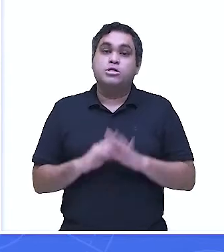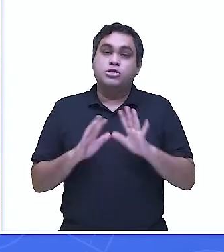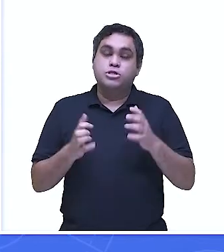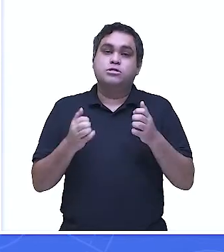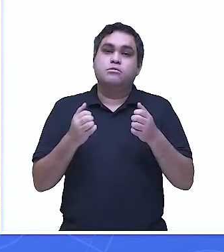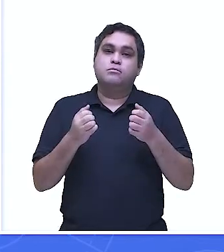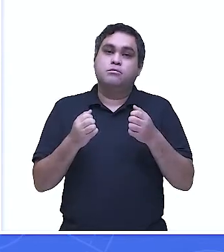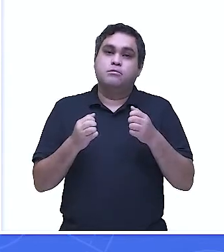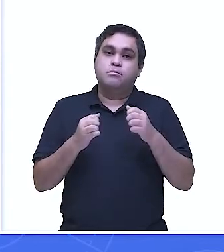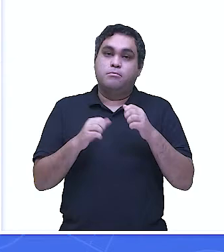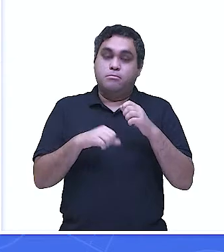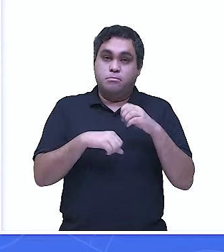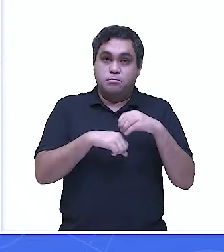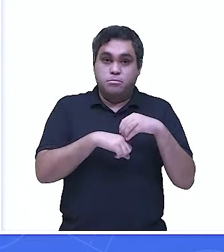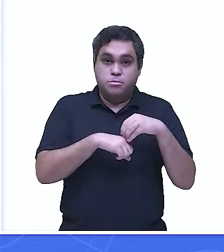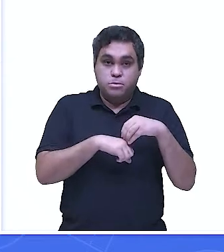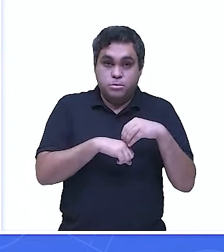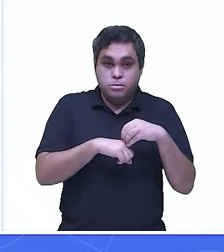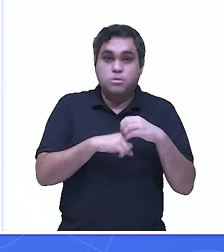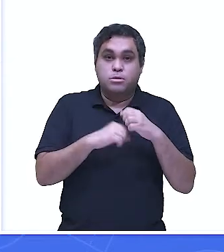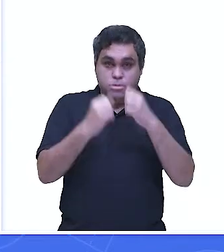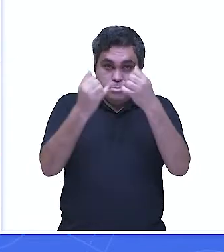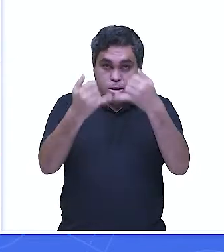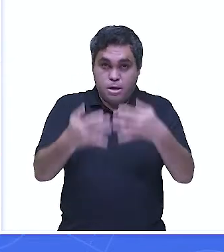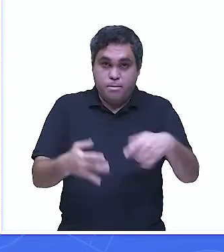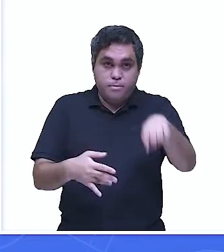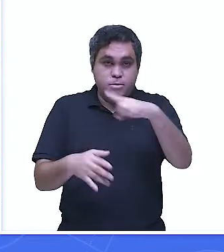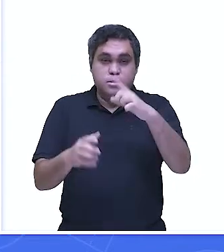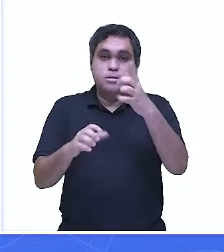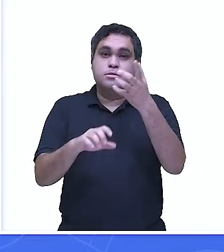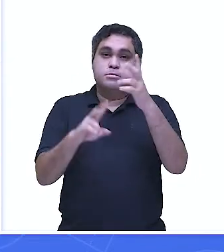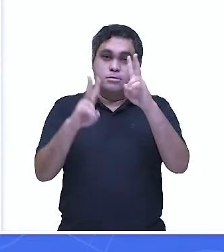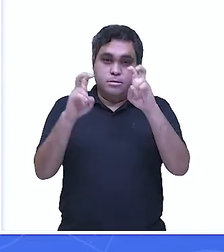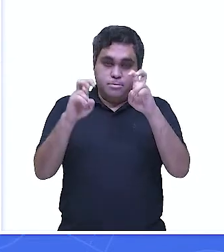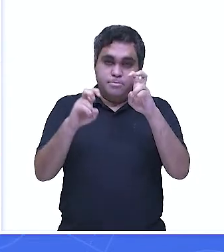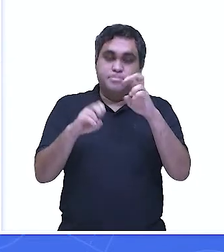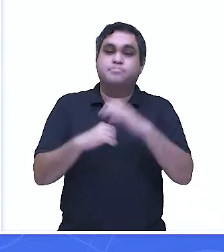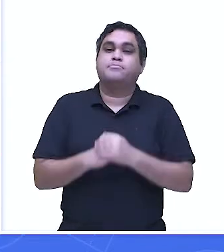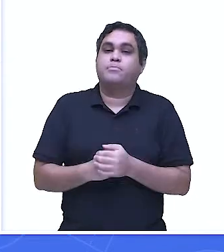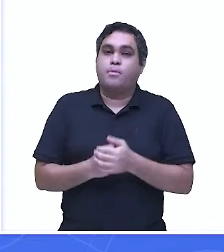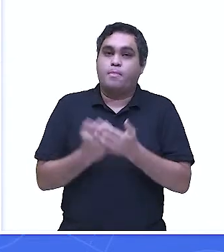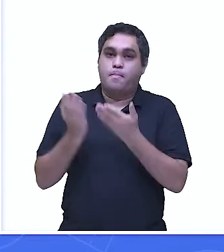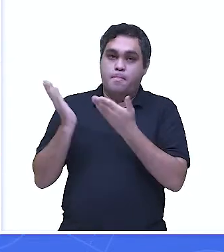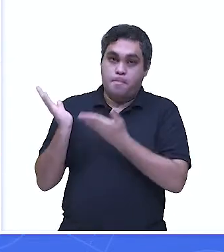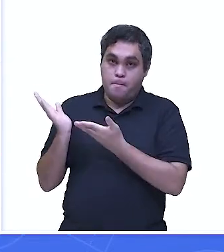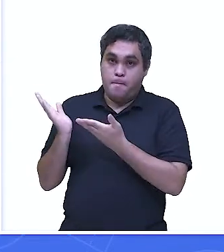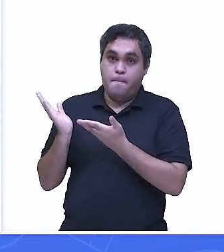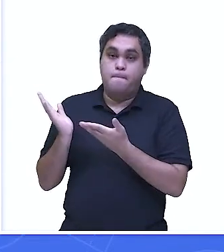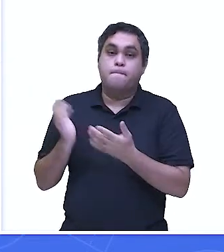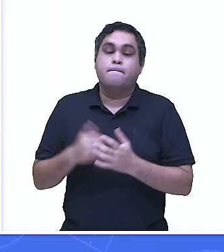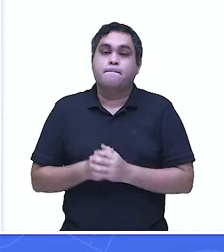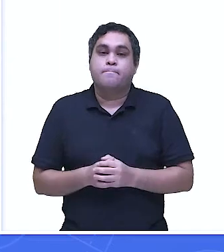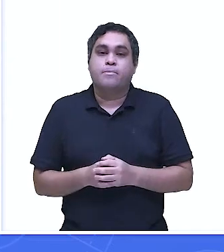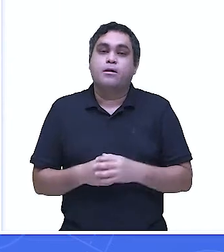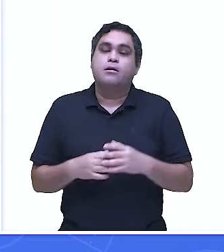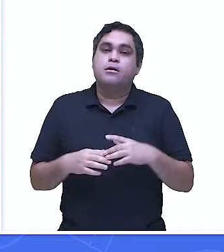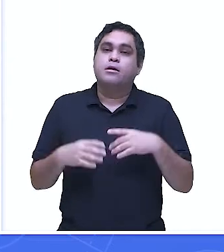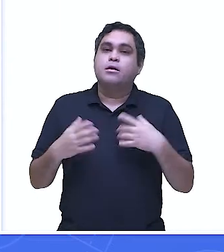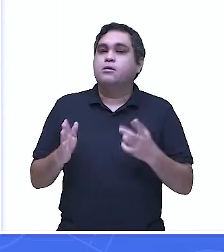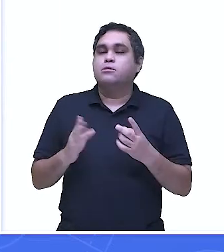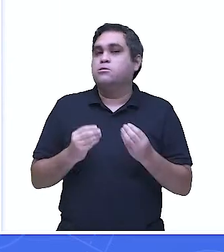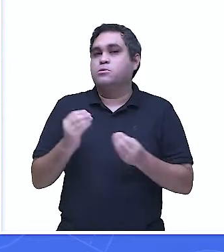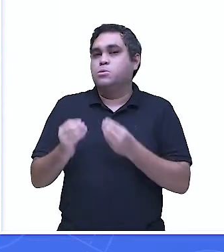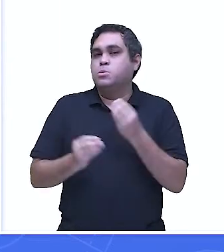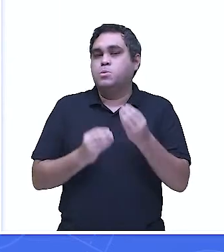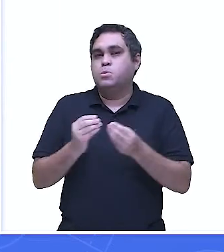vocês sobre este conteúdo, certo? E para trabalhar textos, eu trouxe um assunto